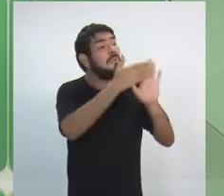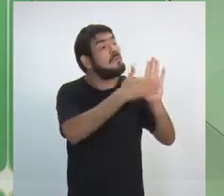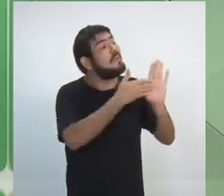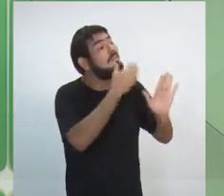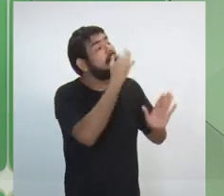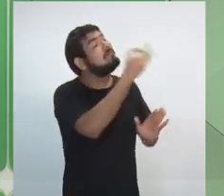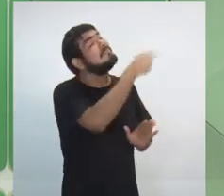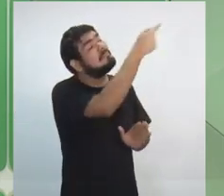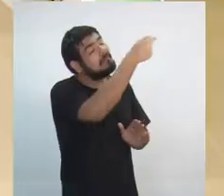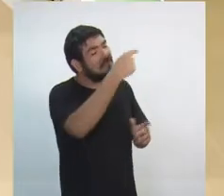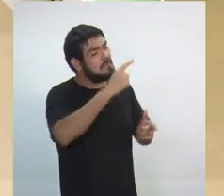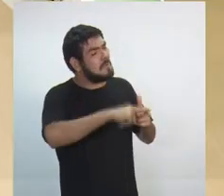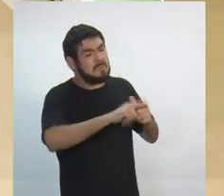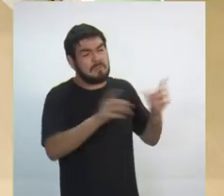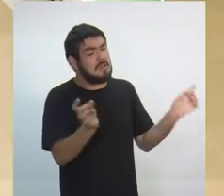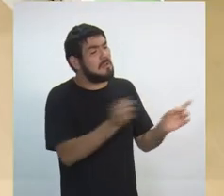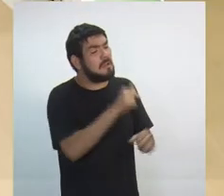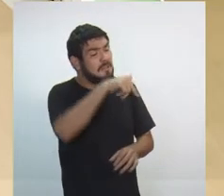aqui no Amazonas?